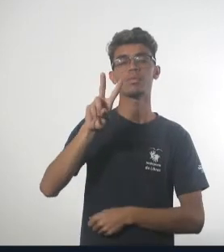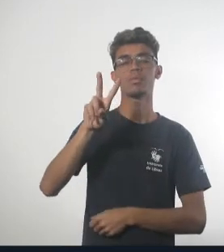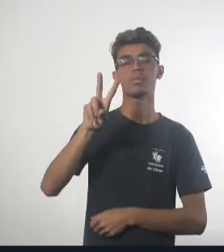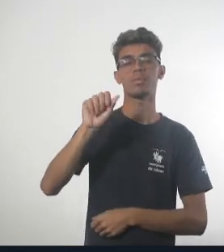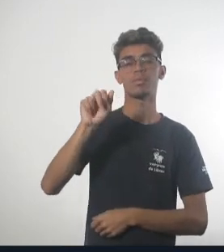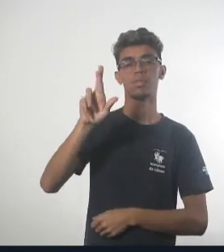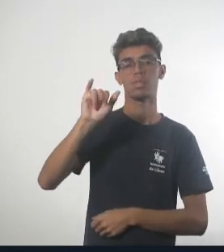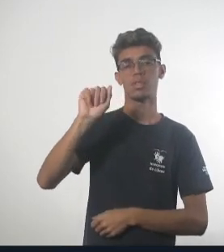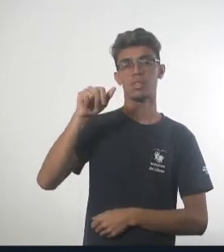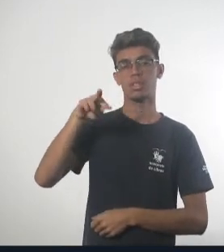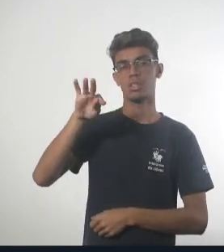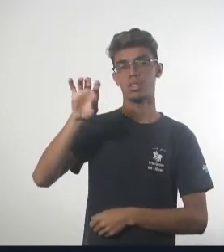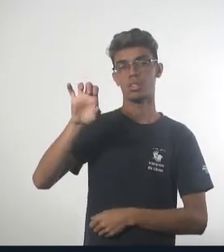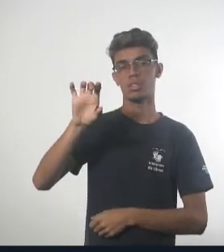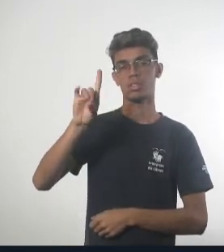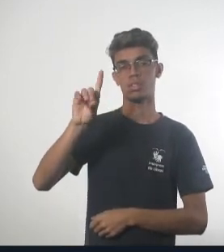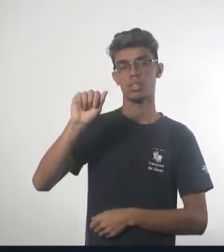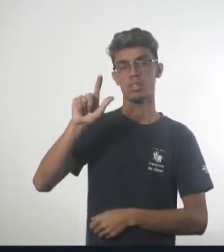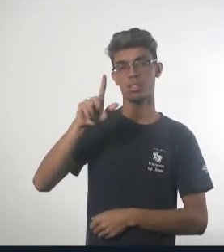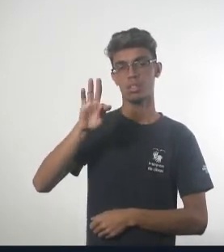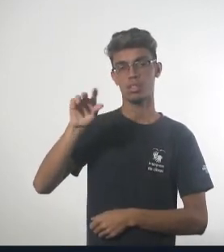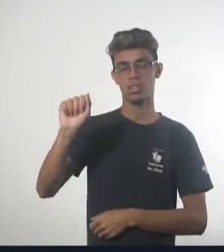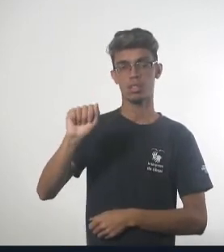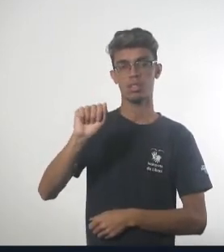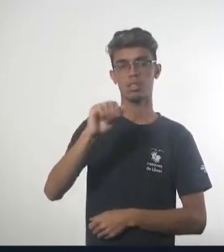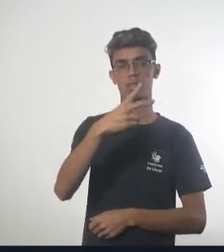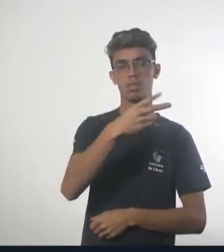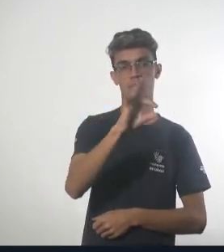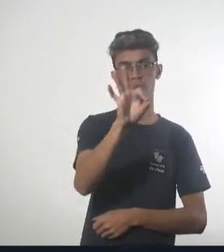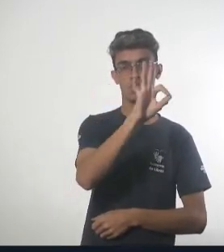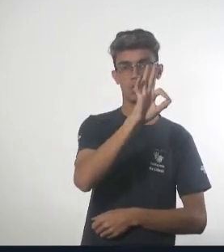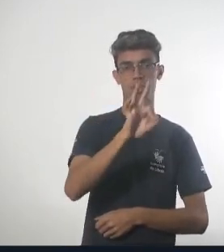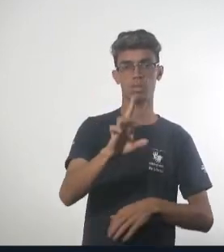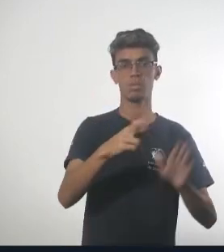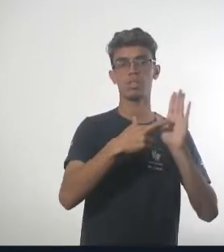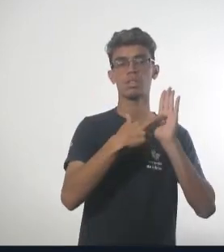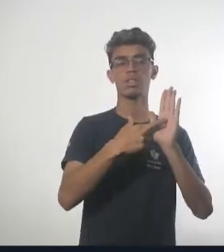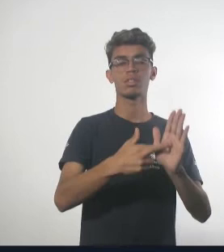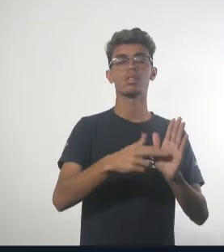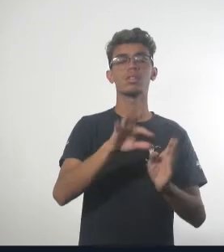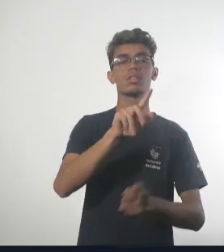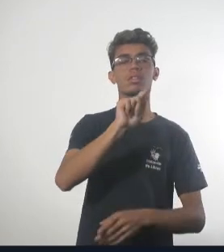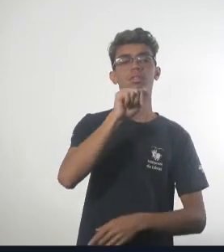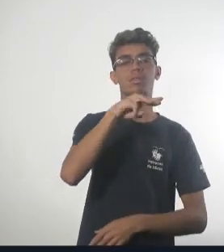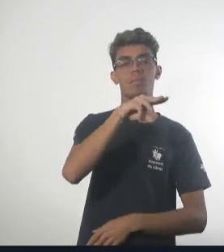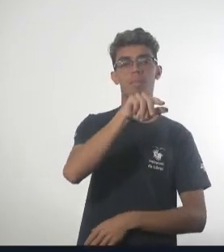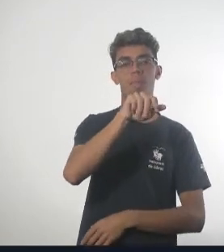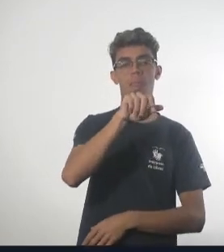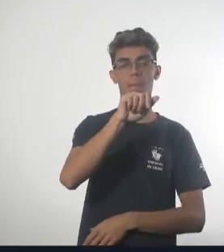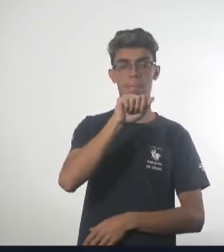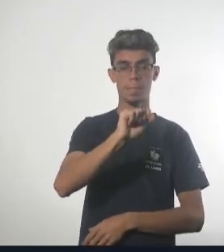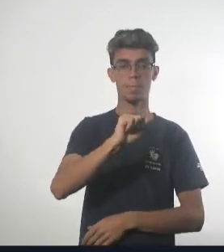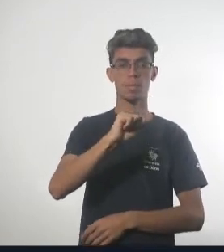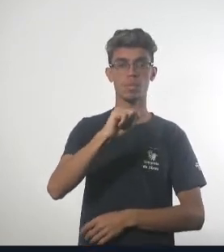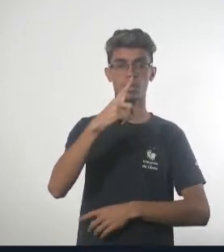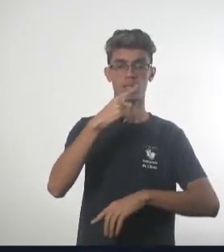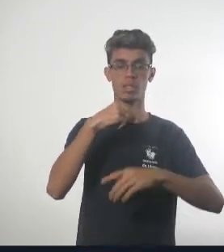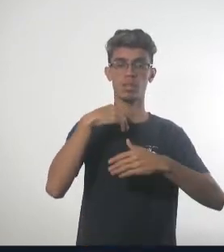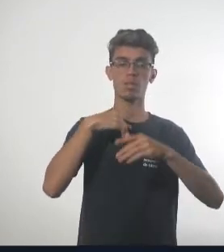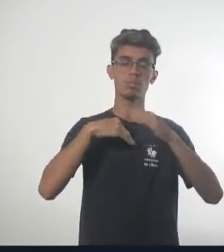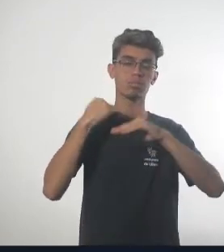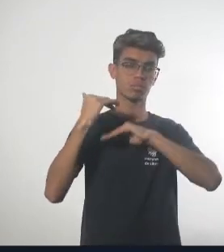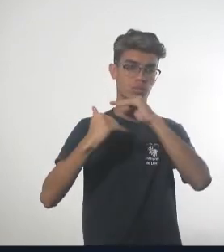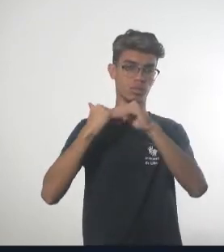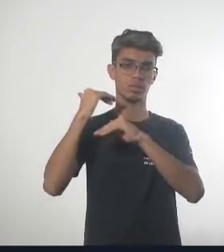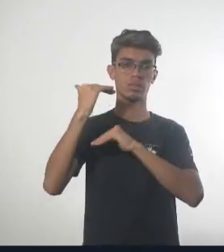e 2% dos casos sequenciados apenas representaram casos da variante Gama. Mesmo com esse avanço, então, da variante